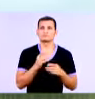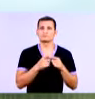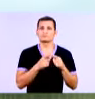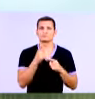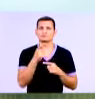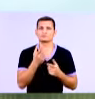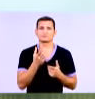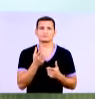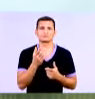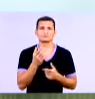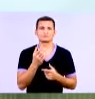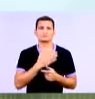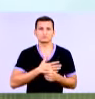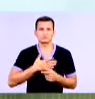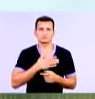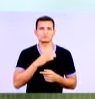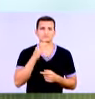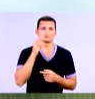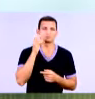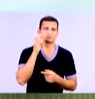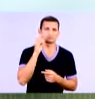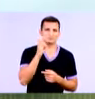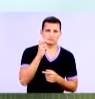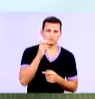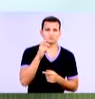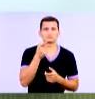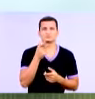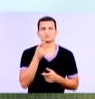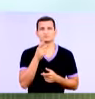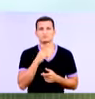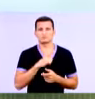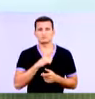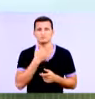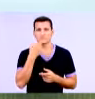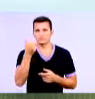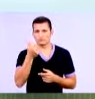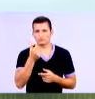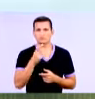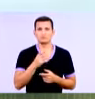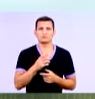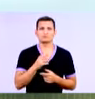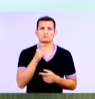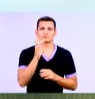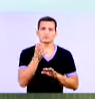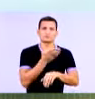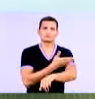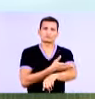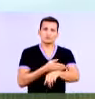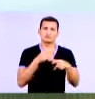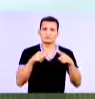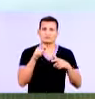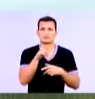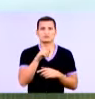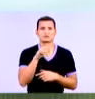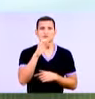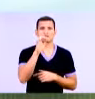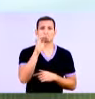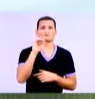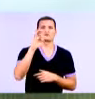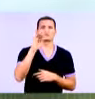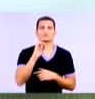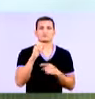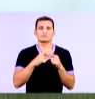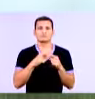testou 5 e aquele foi o que você obteve o melhor resultado, porque você já está acostumado a trabalhar com aquele efeito, porque era um efeito que você queria